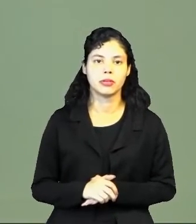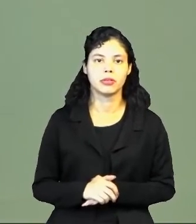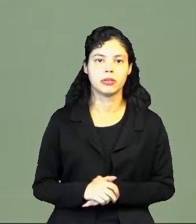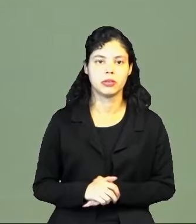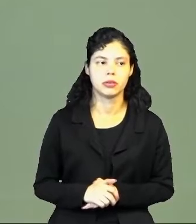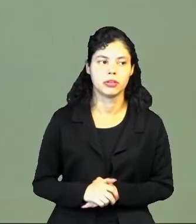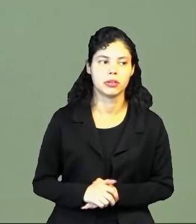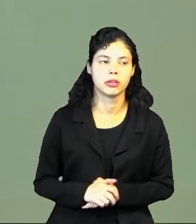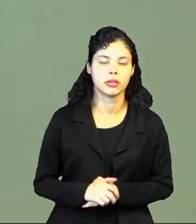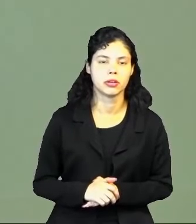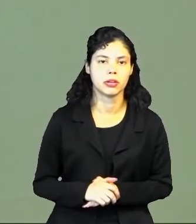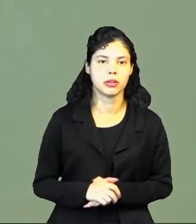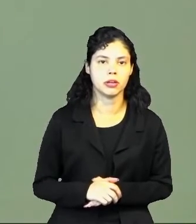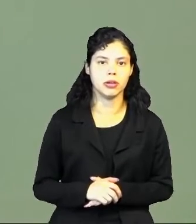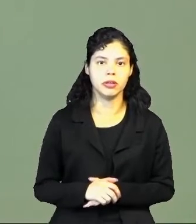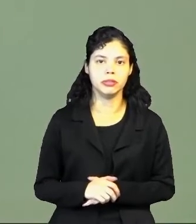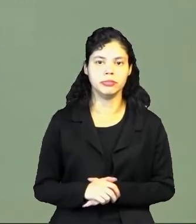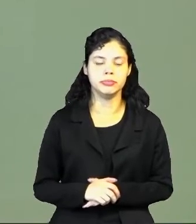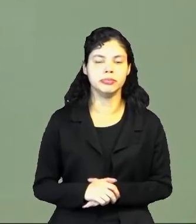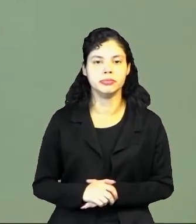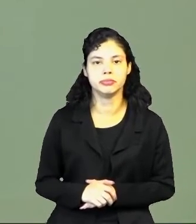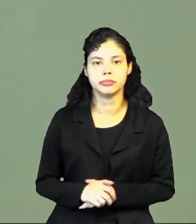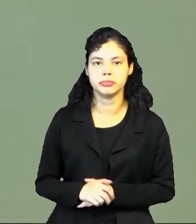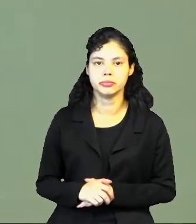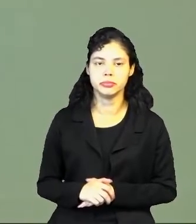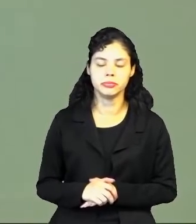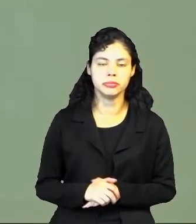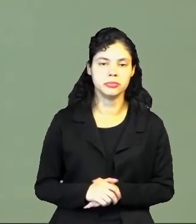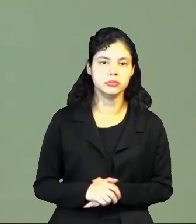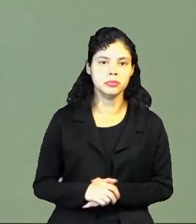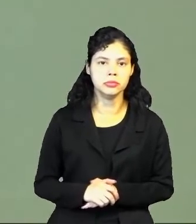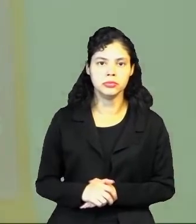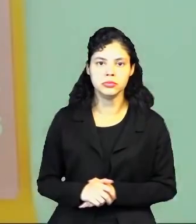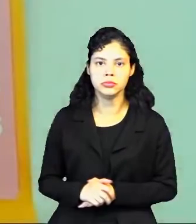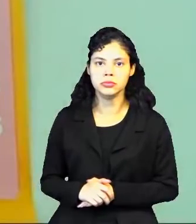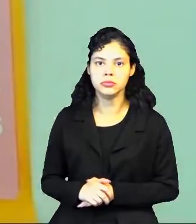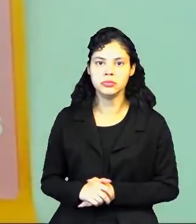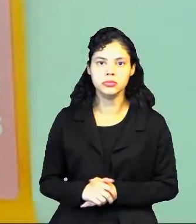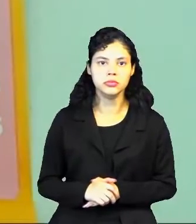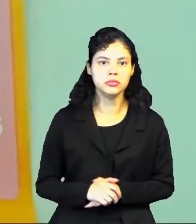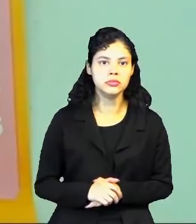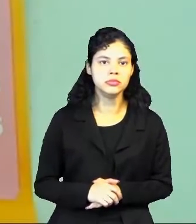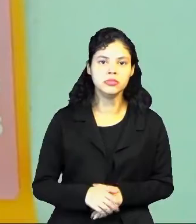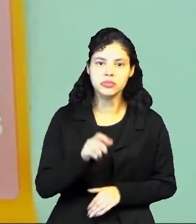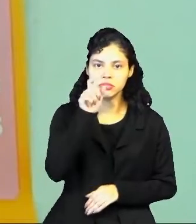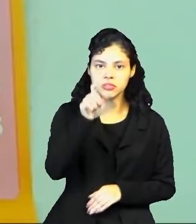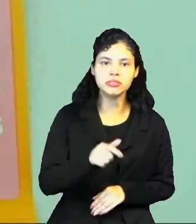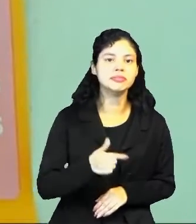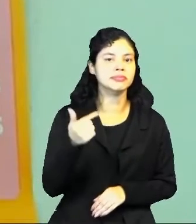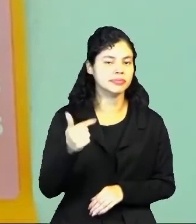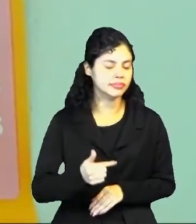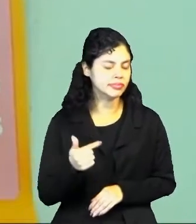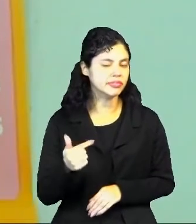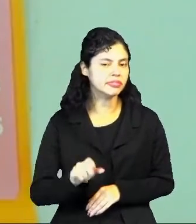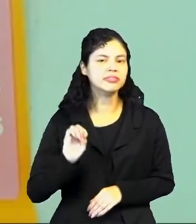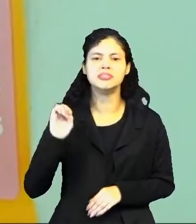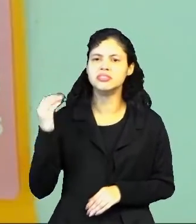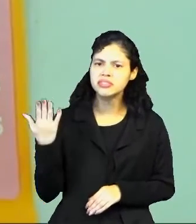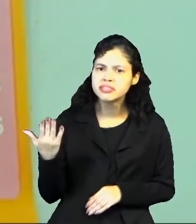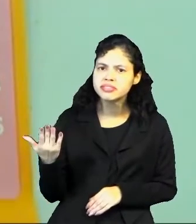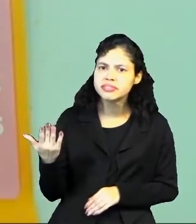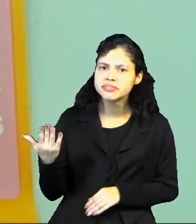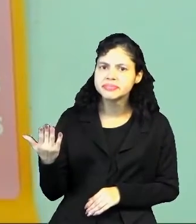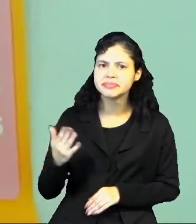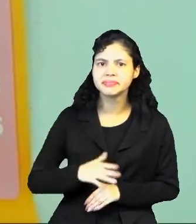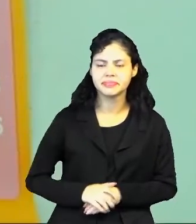seguinte, ó. Questão 1. Os personagens secundários